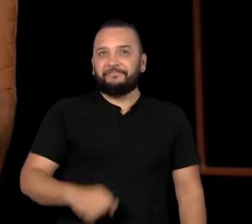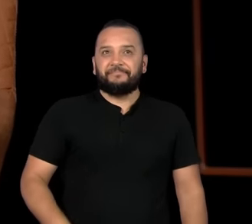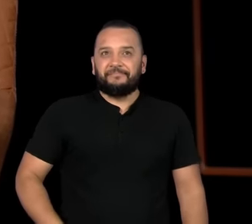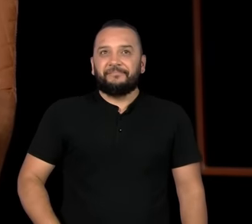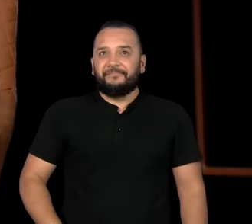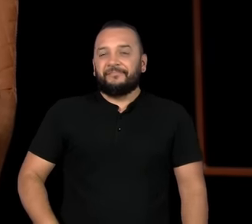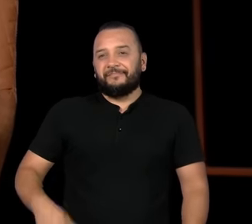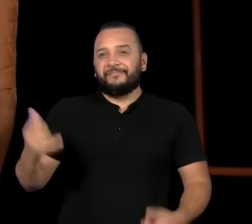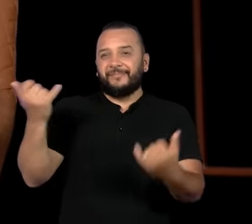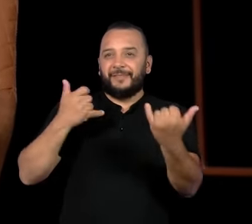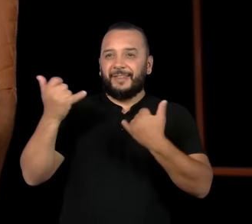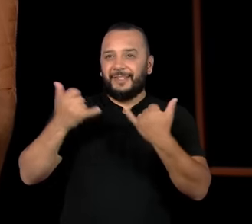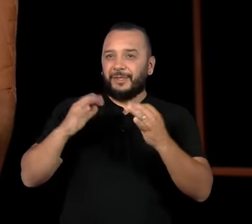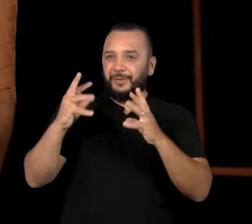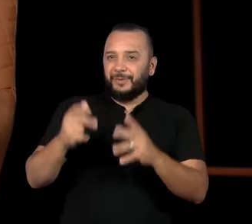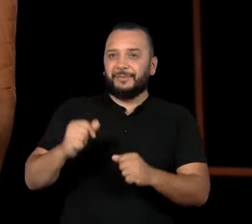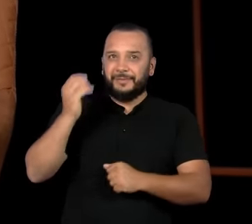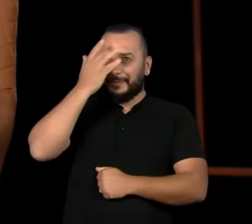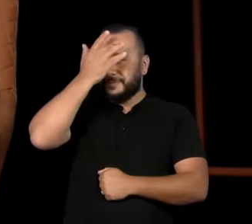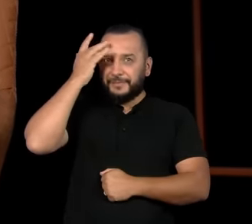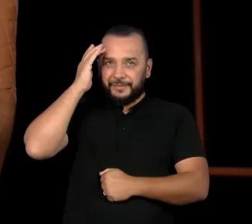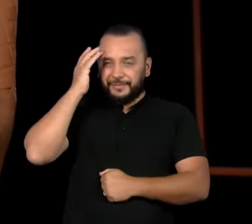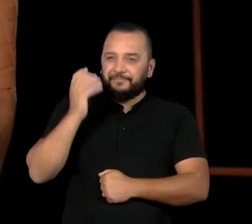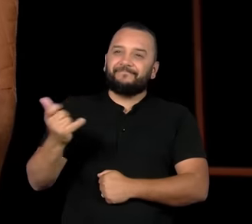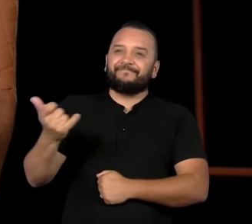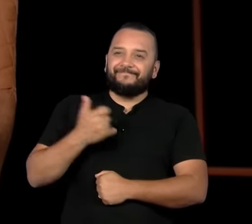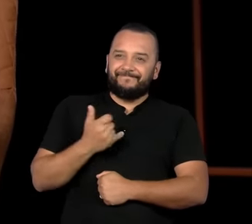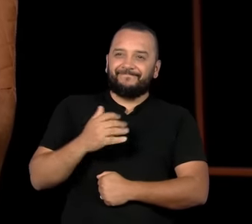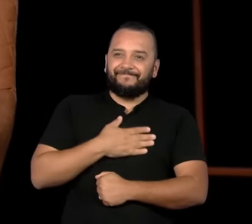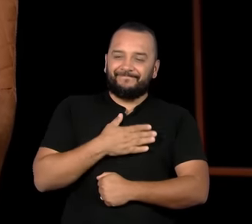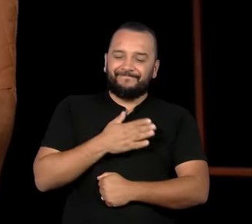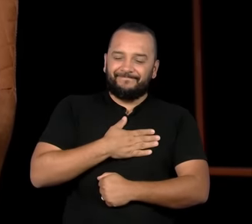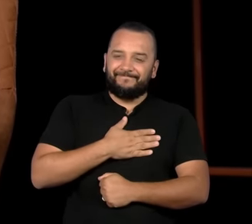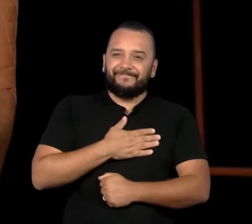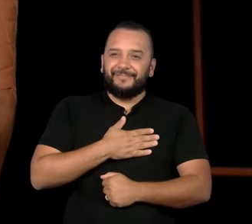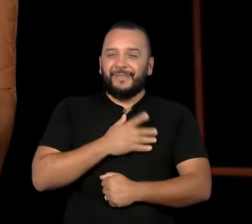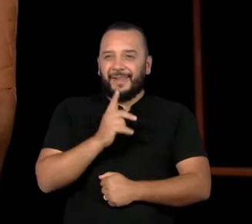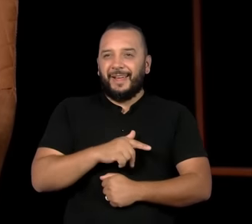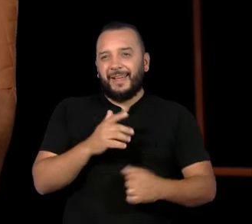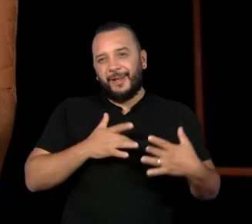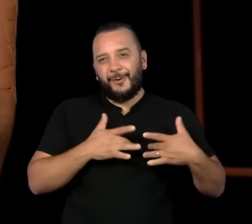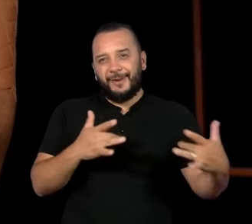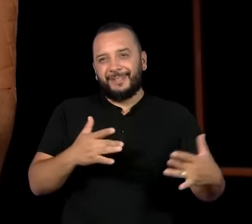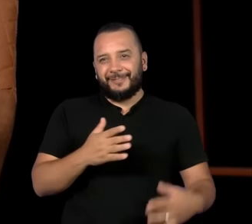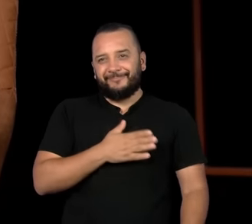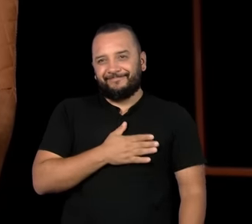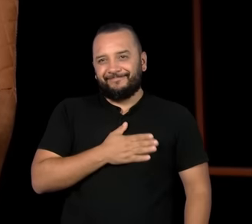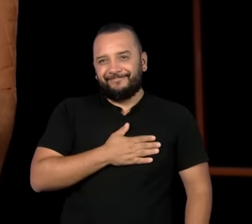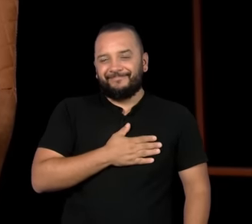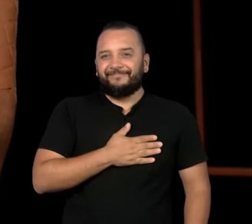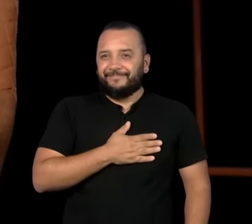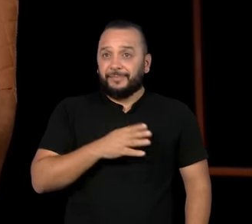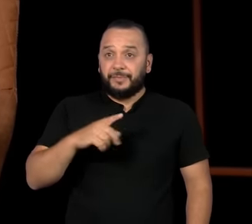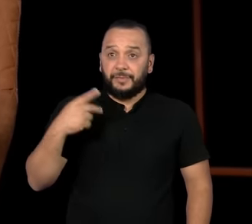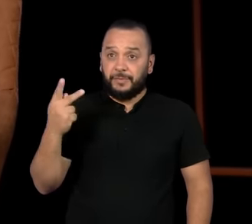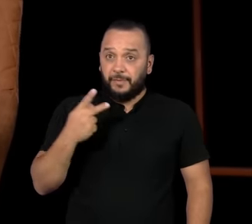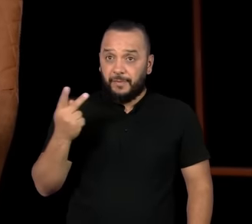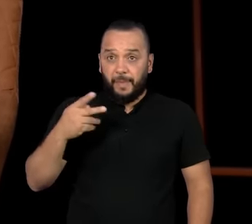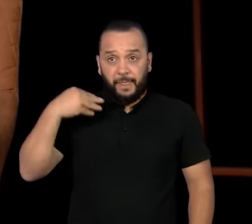é lindo ouvir tudo isso. São pessoas que falam, né, de coração mesmo. E a gente viveu